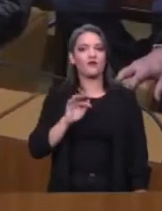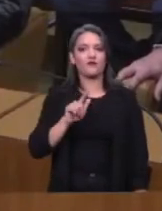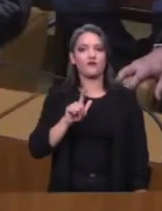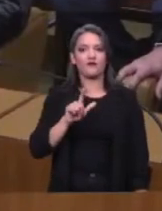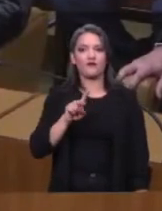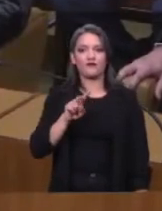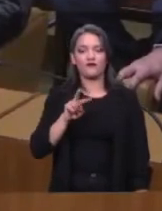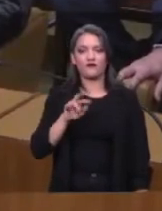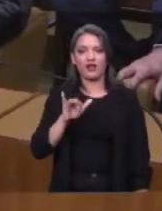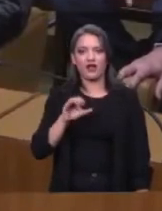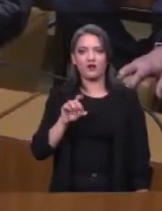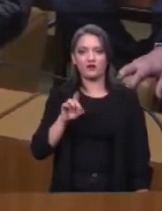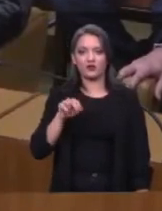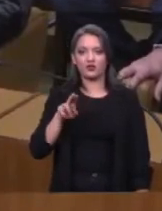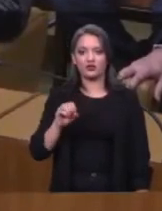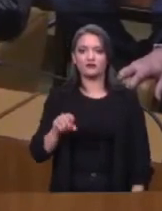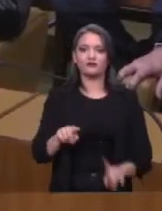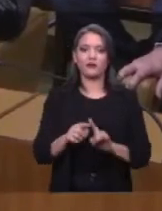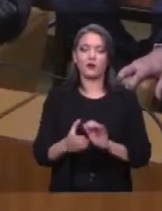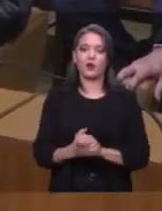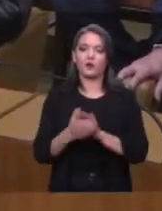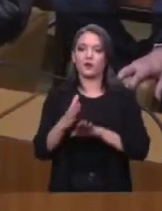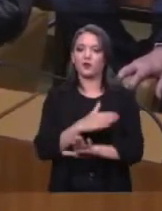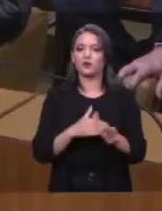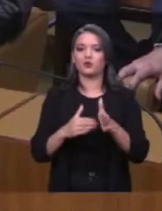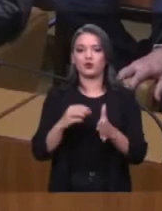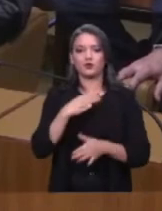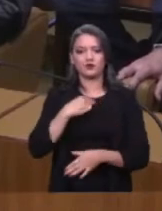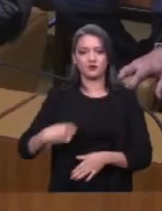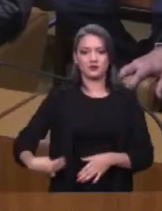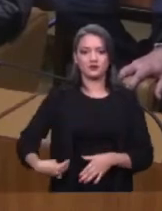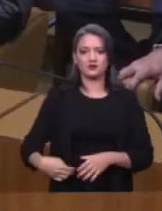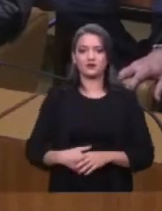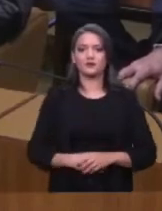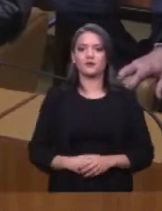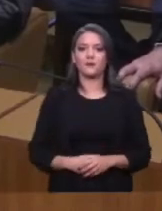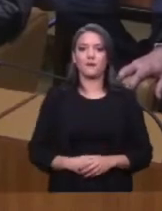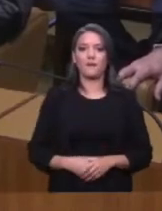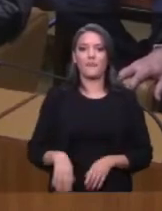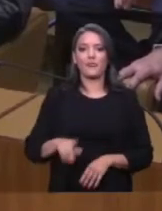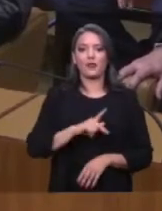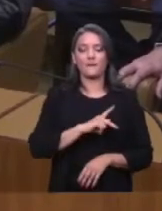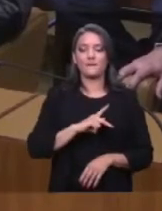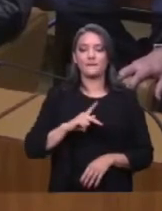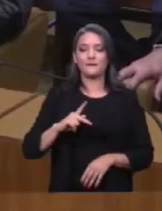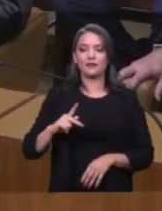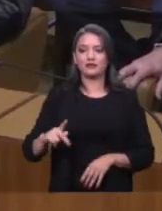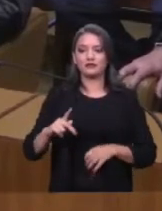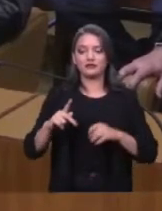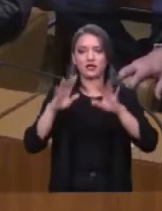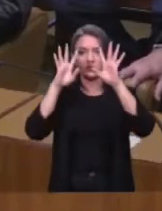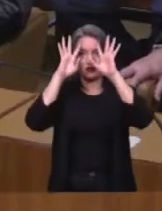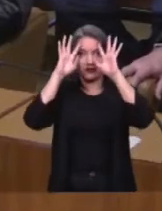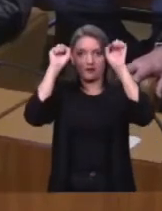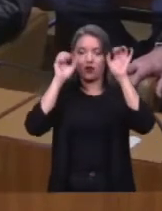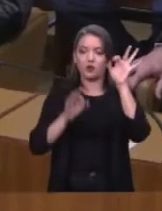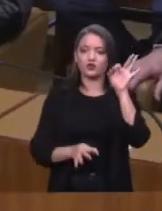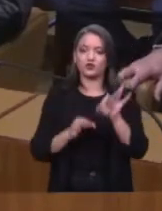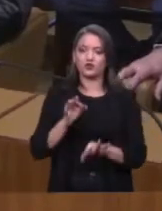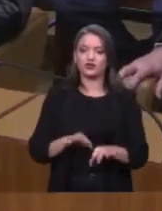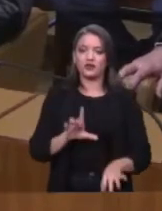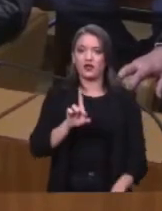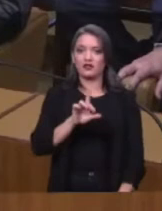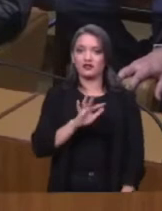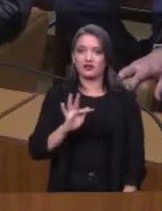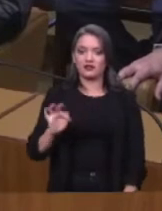pessoa de quem cumprimento os senhores ministros está presidente do Tribunal de Justiça do Distrito Federal